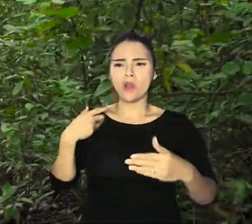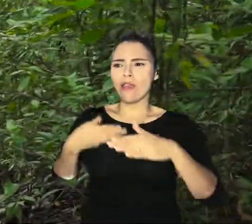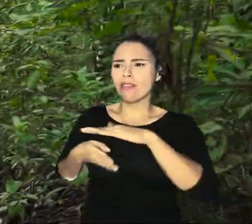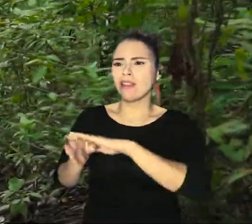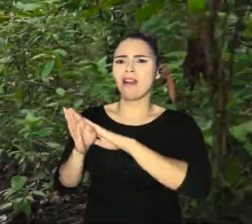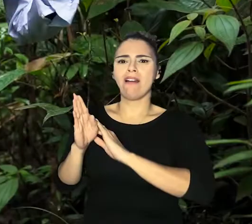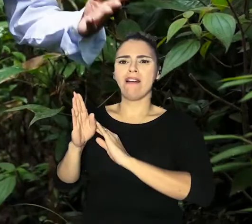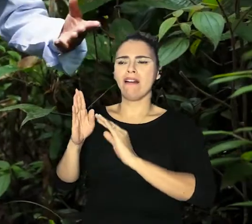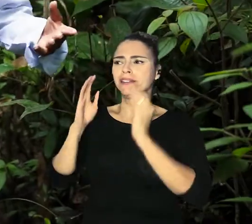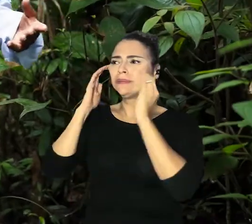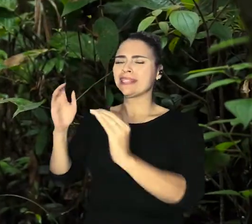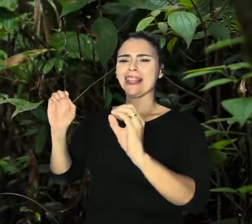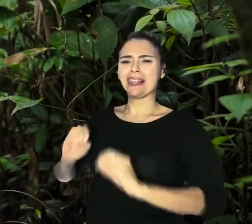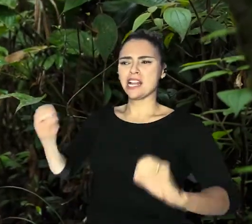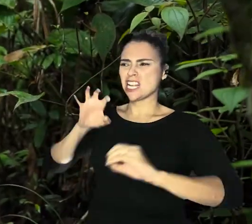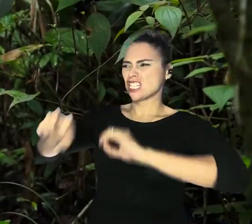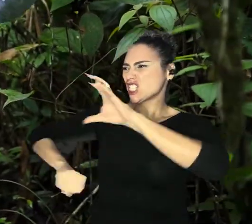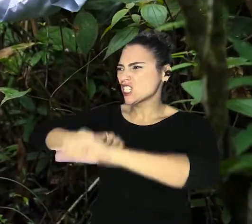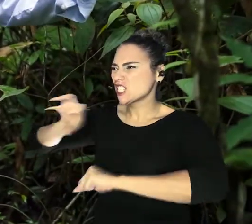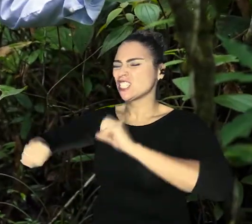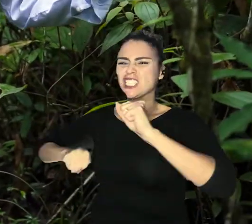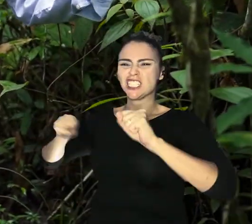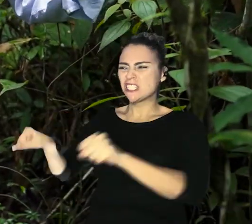desrespeito, para devorar,